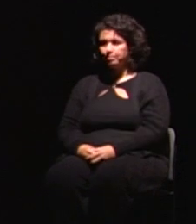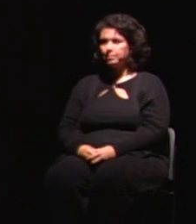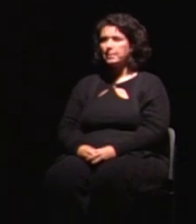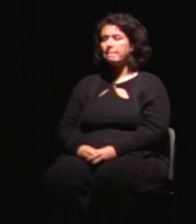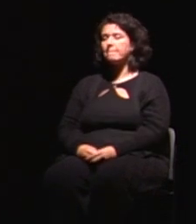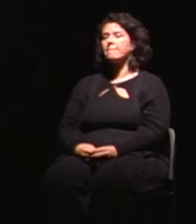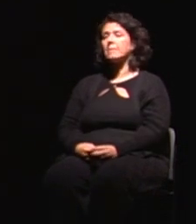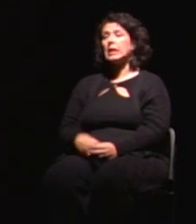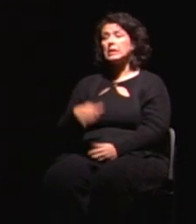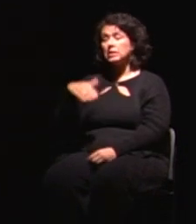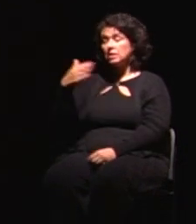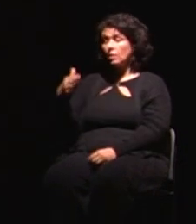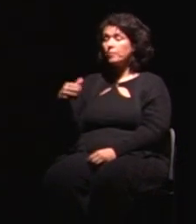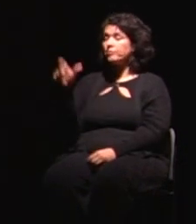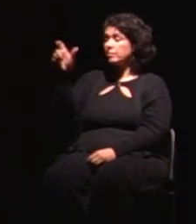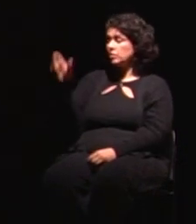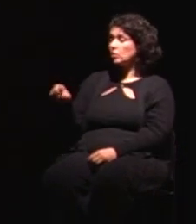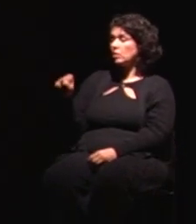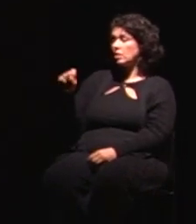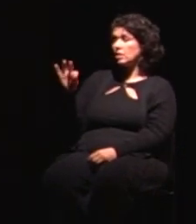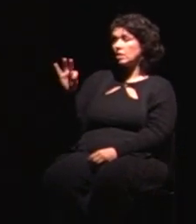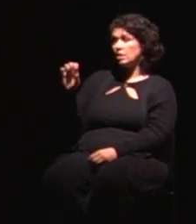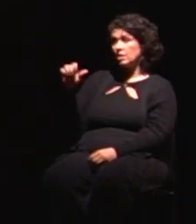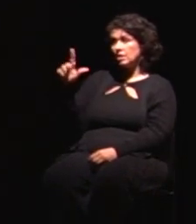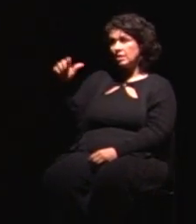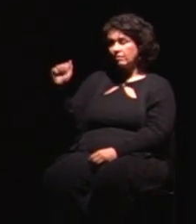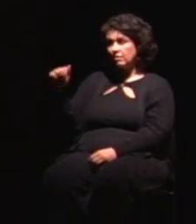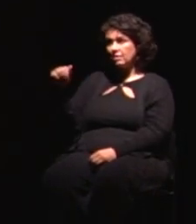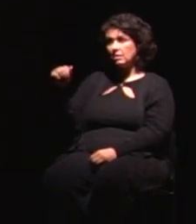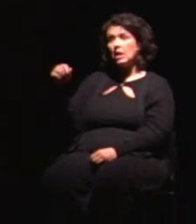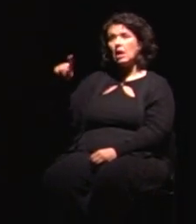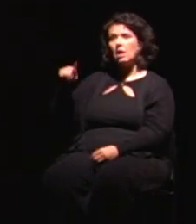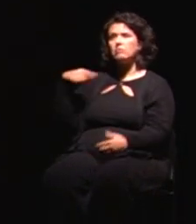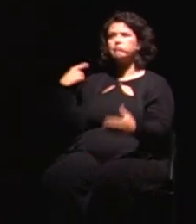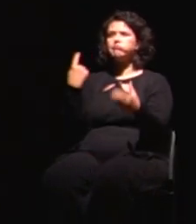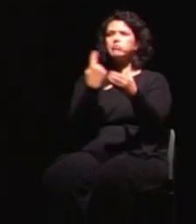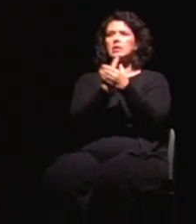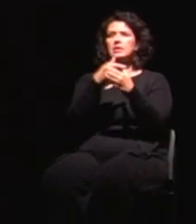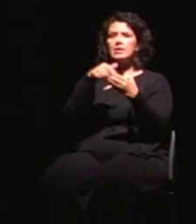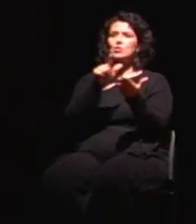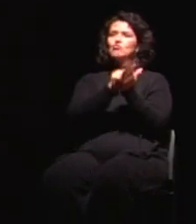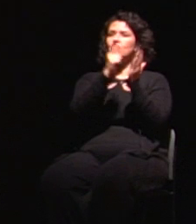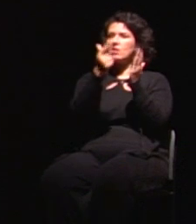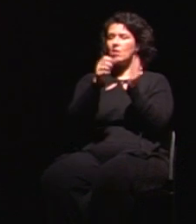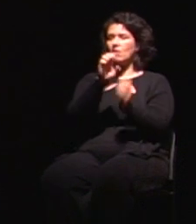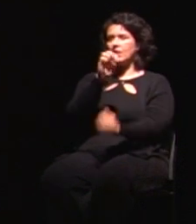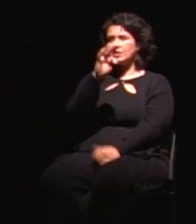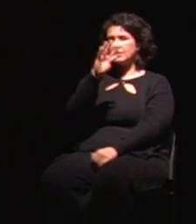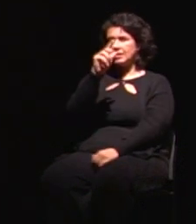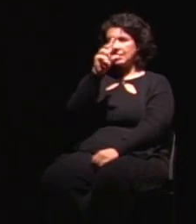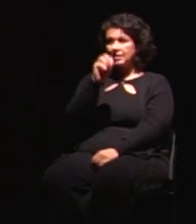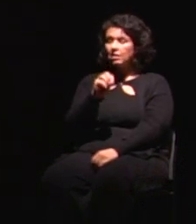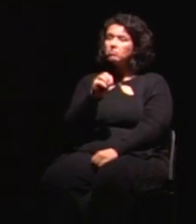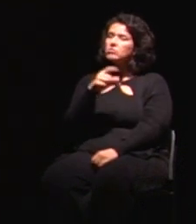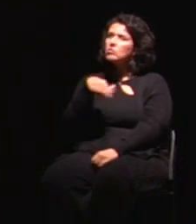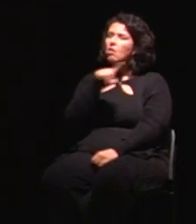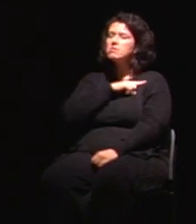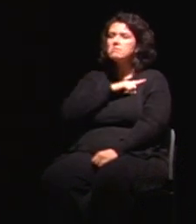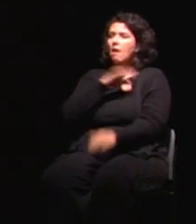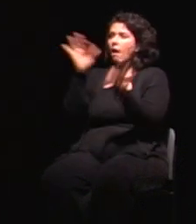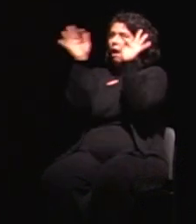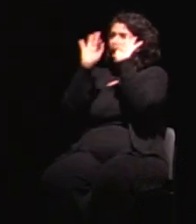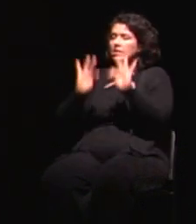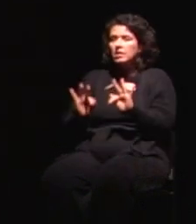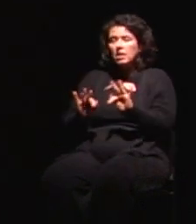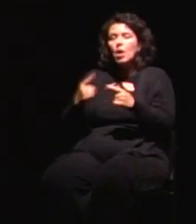surge no Estadão como companheira, é uma alegria só, porque essa força